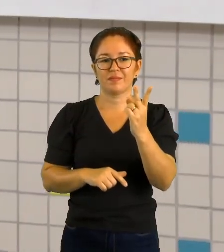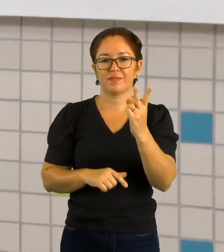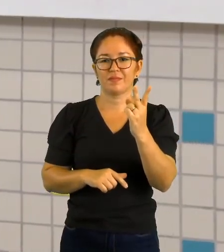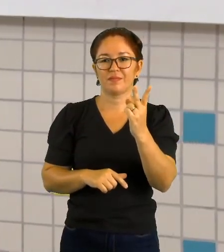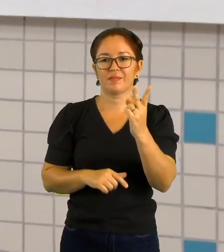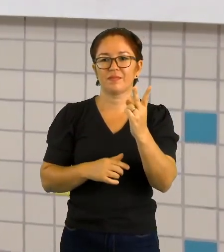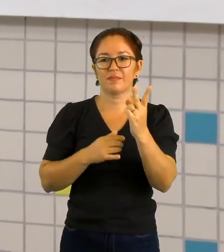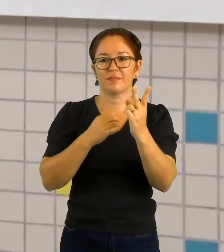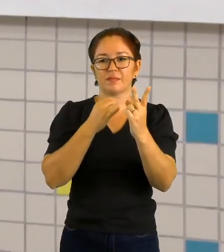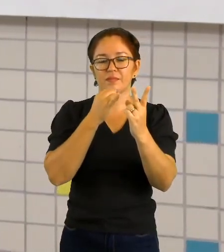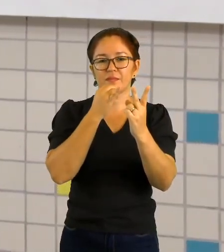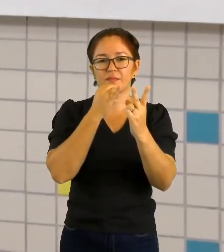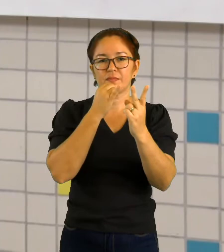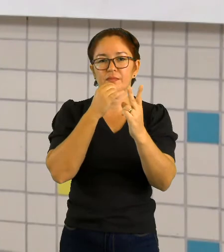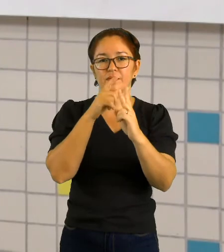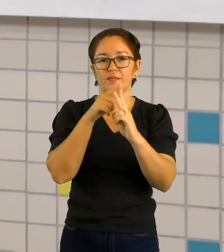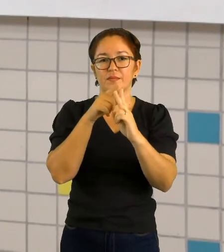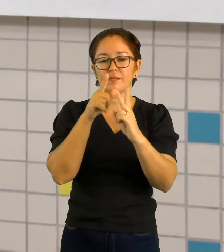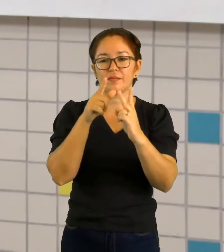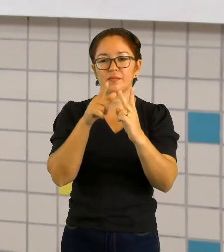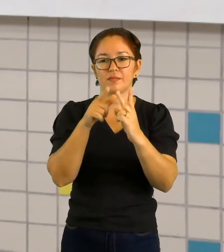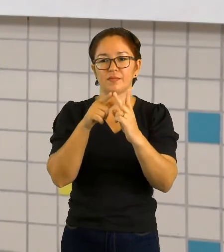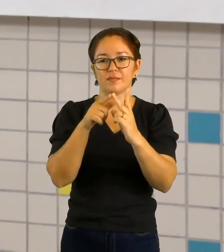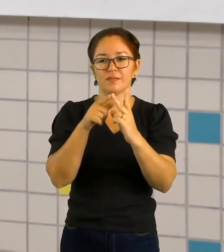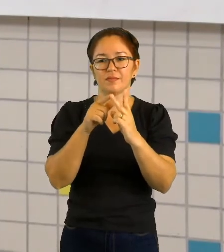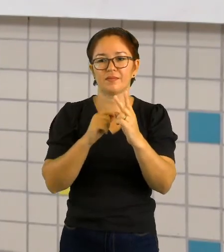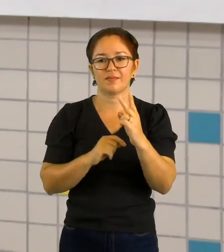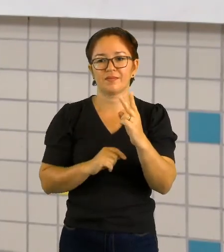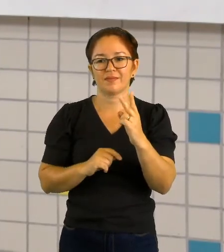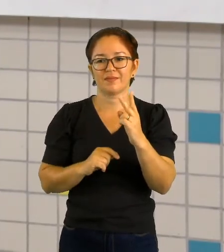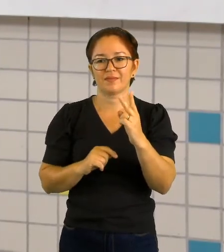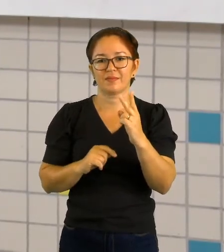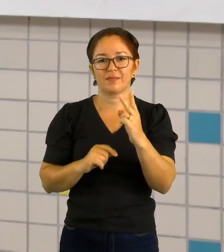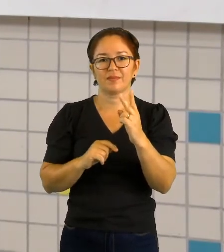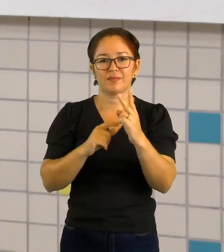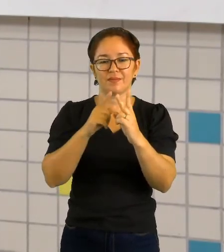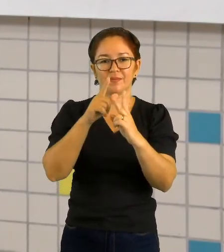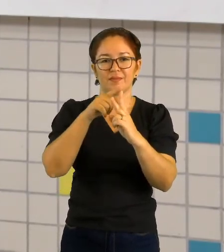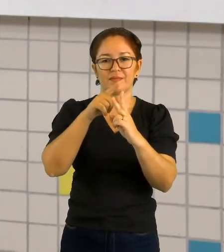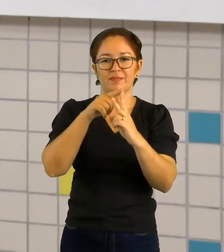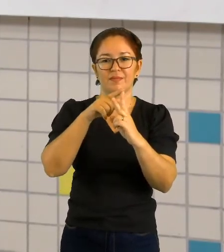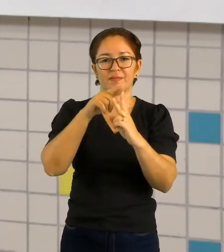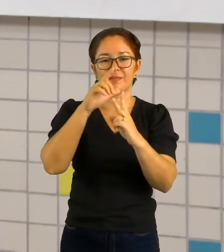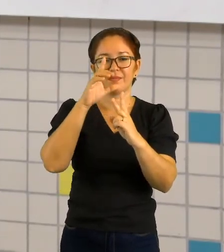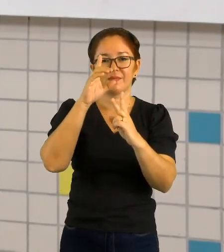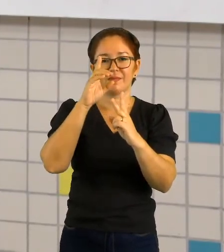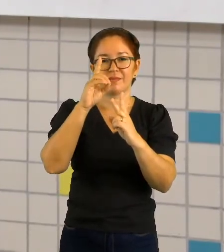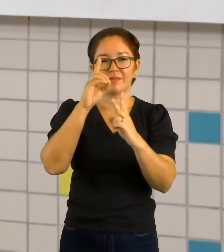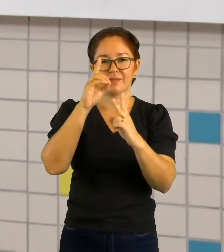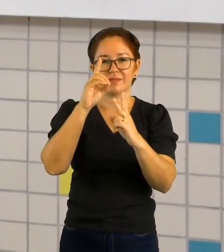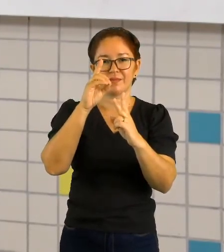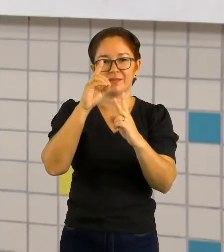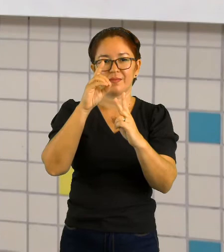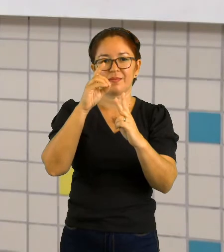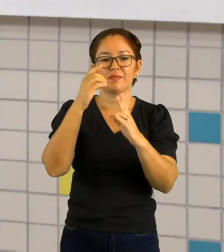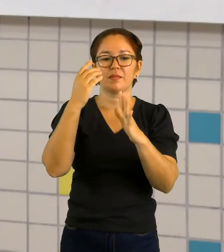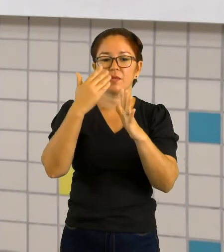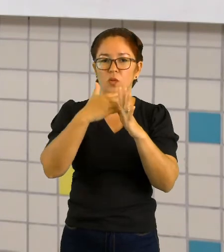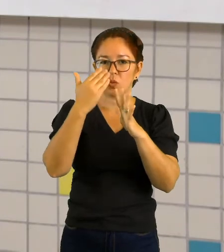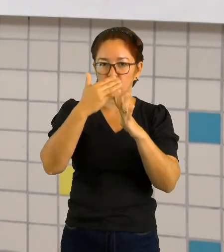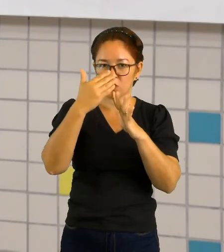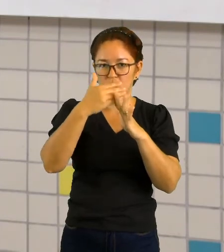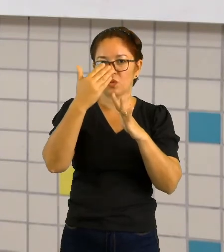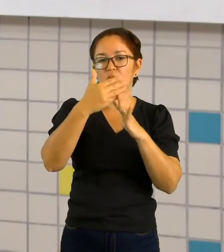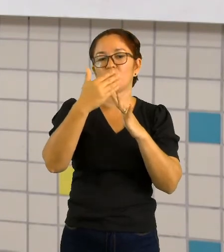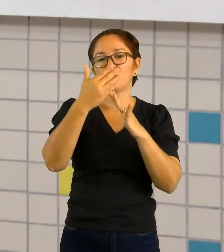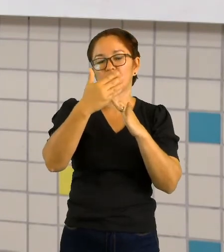formada? Ela é formada por... Que letra que é essa? Letra D. Ela é uma vogal ou uma consoante? Muito bem,